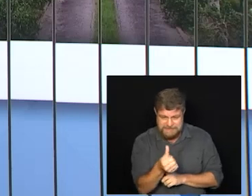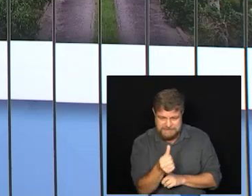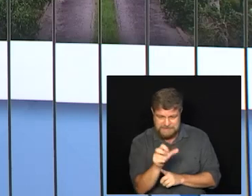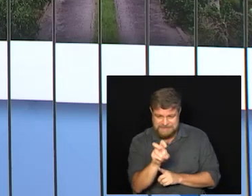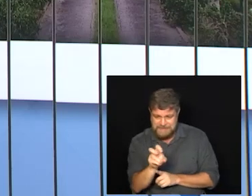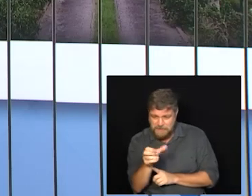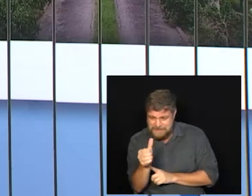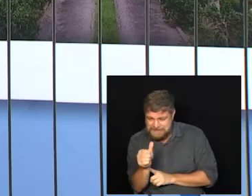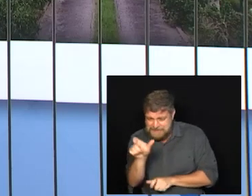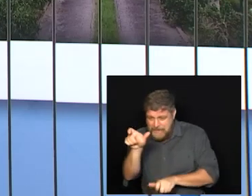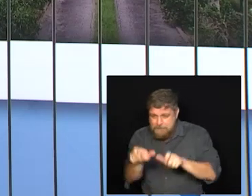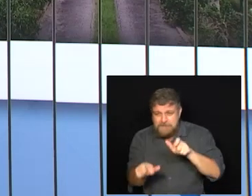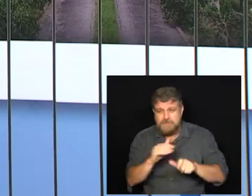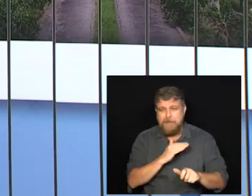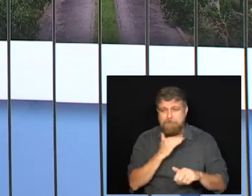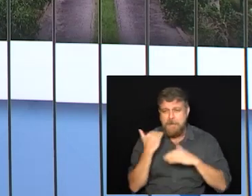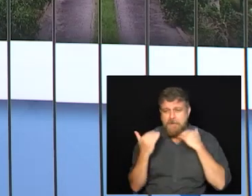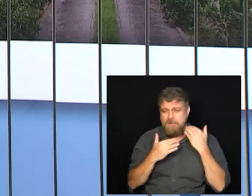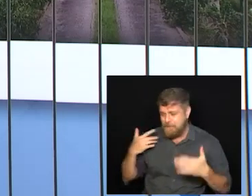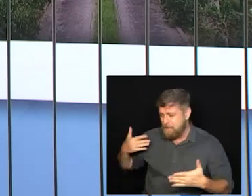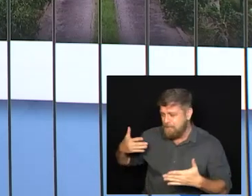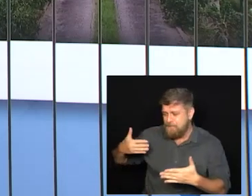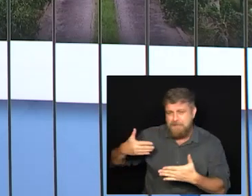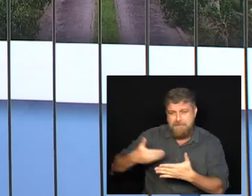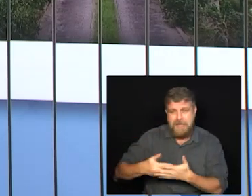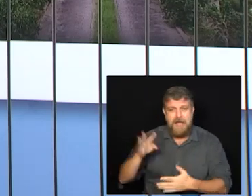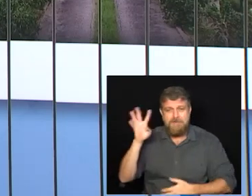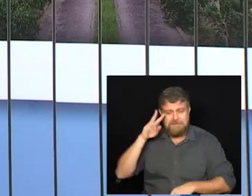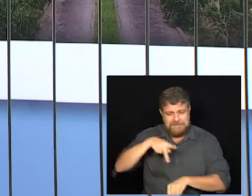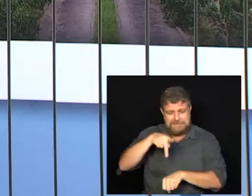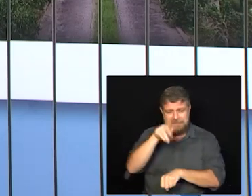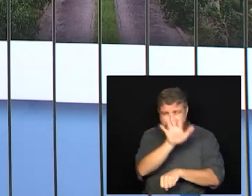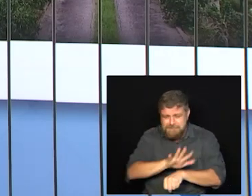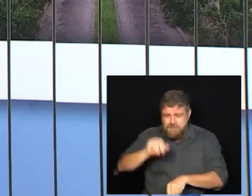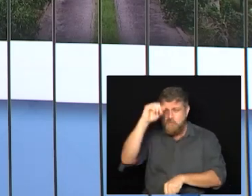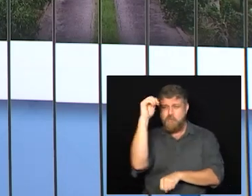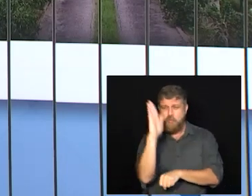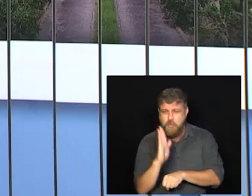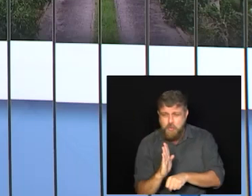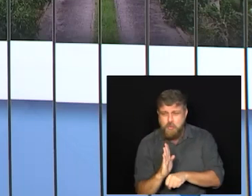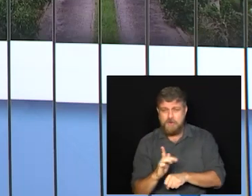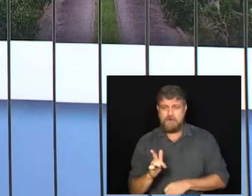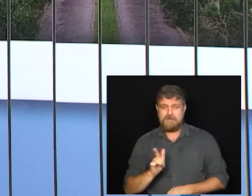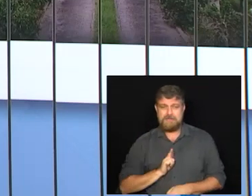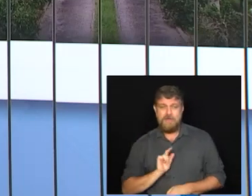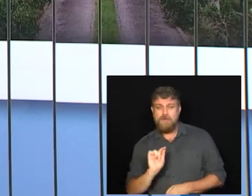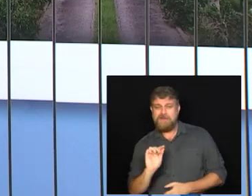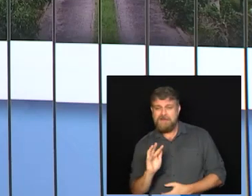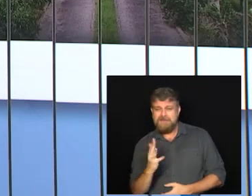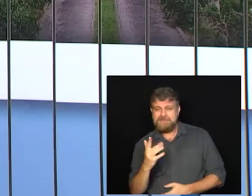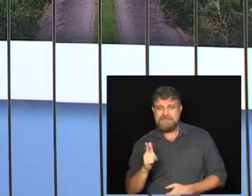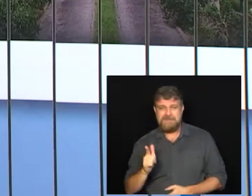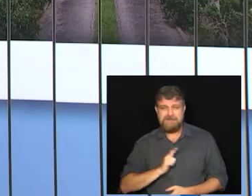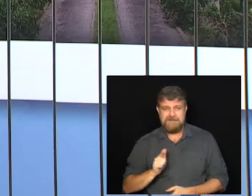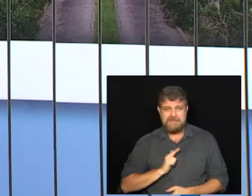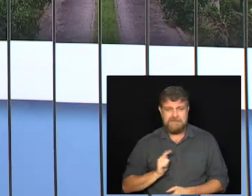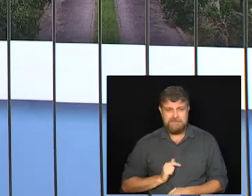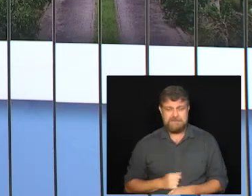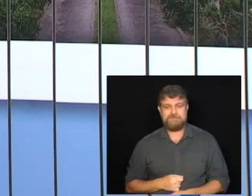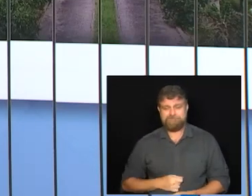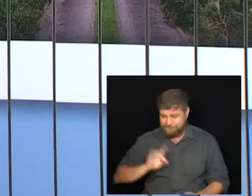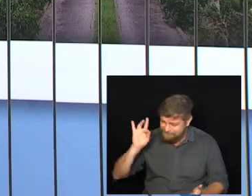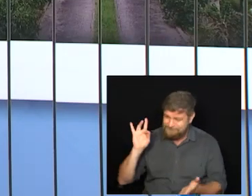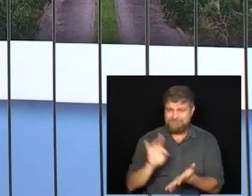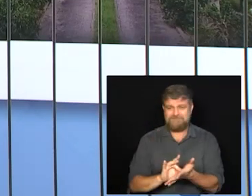270.656 óbitos até esta quarta-feira no país. E nós tivemos aí mais de casos